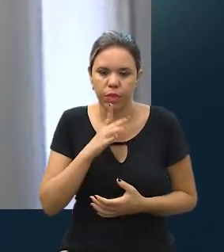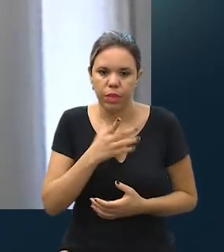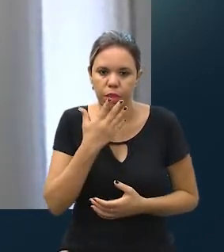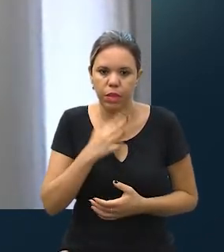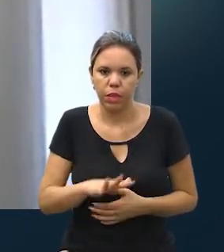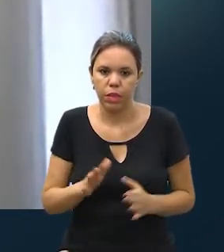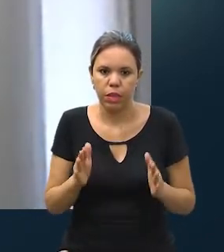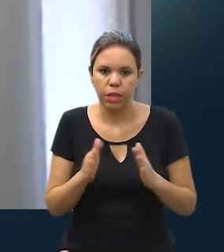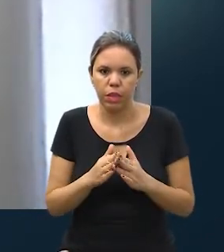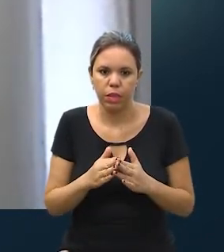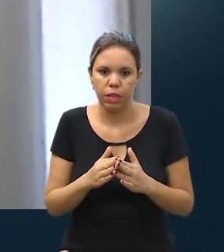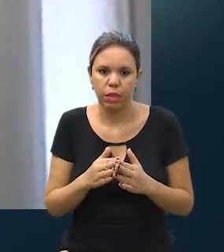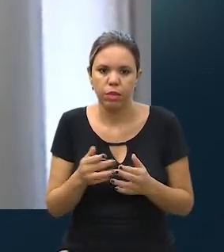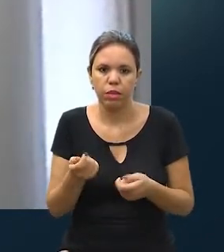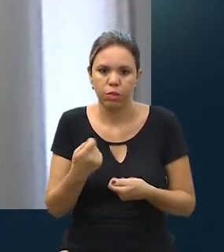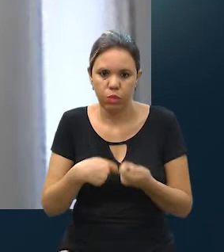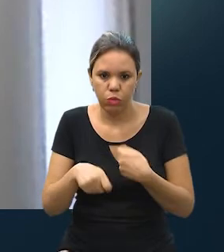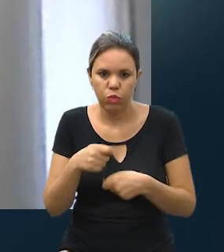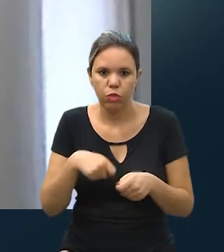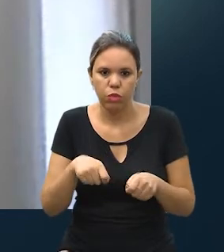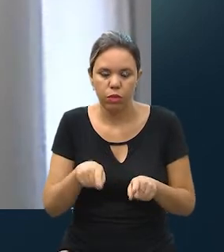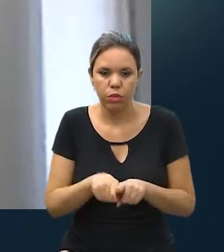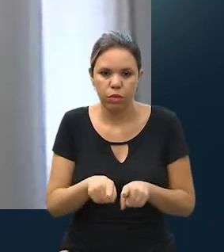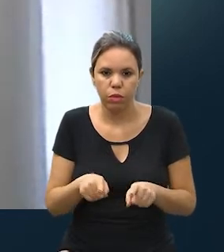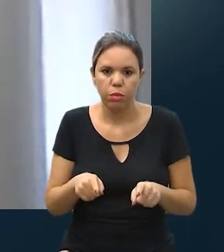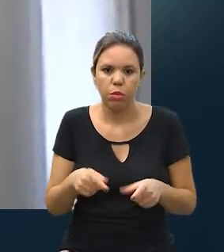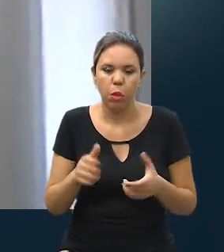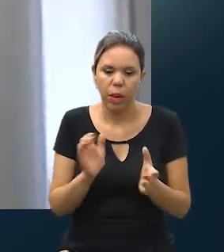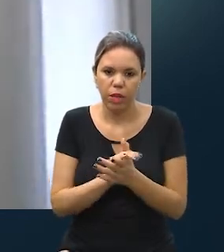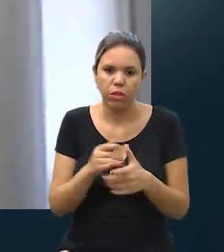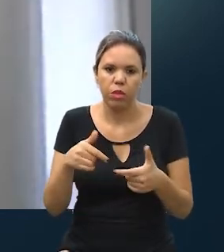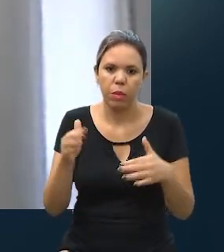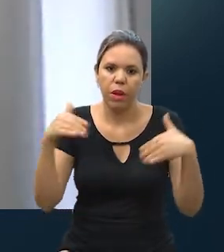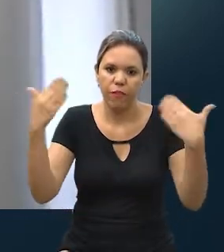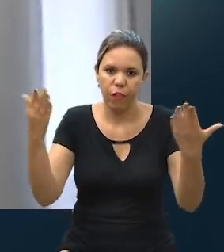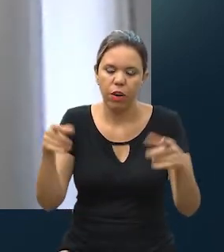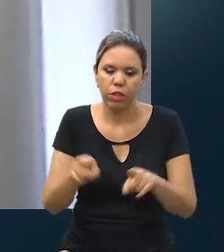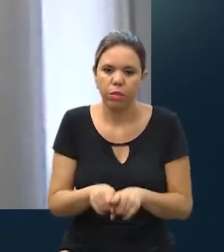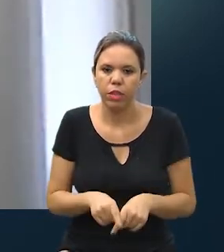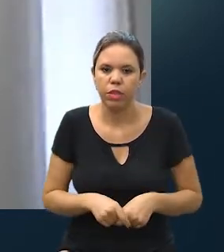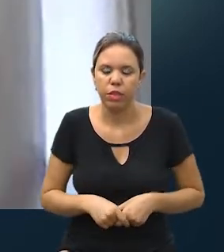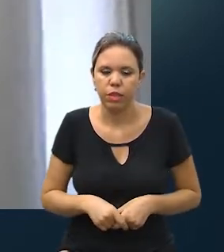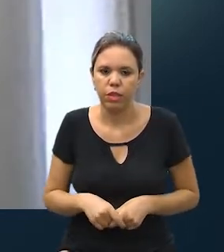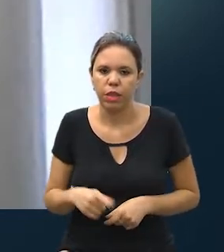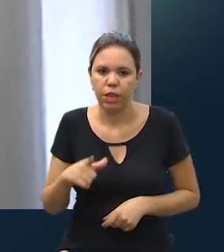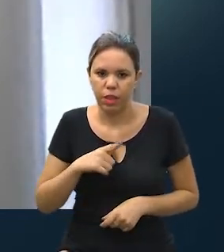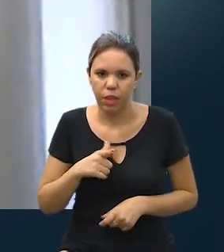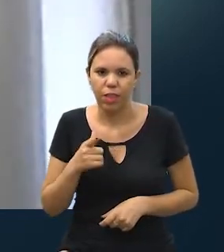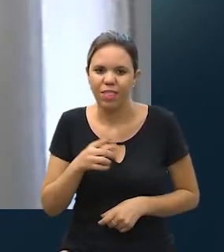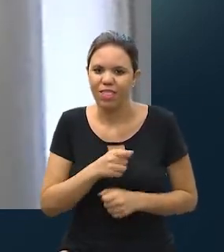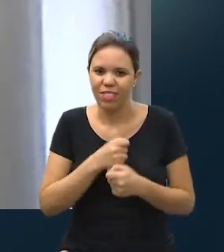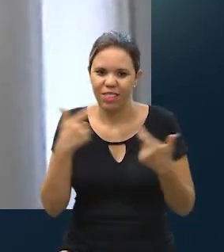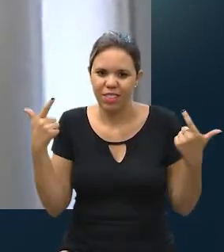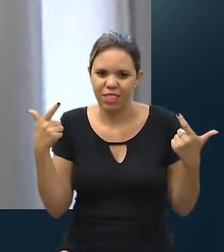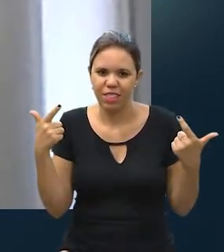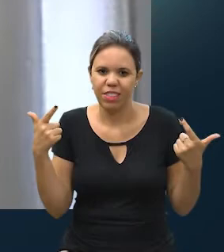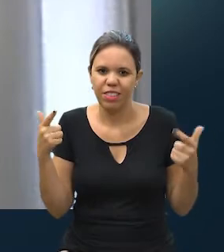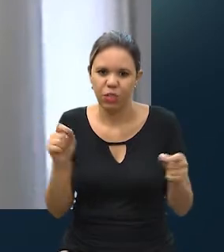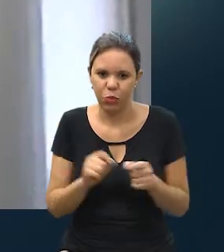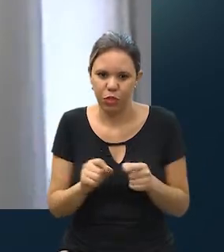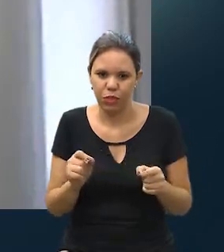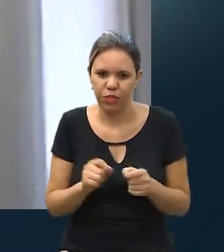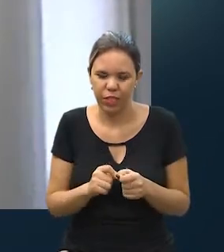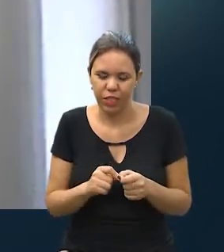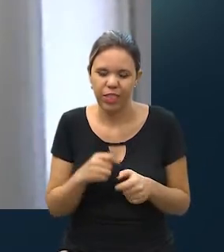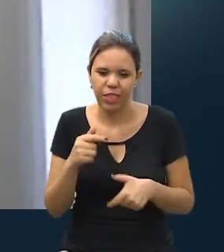em casa, então a gente consegue administrar mais, ele também trabalha fora, então tem sido, até que eu tenho tido sorte, na realidade, de